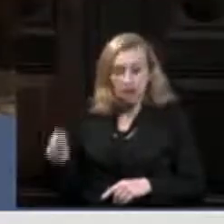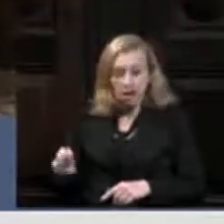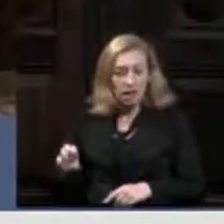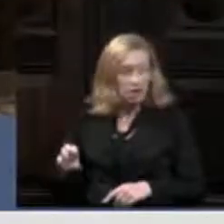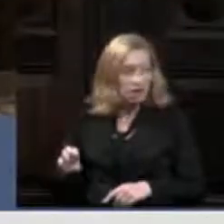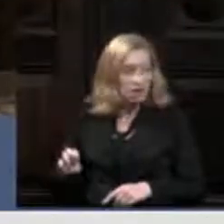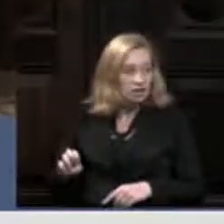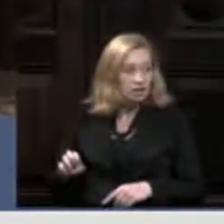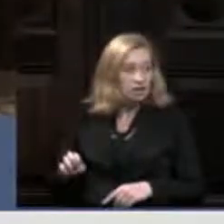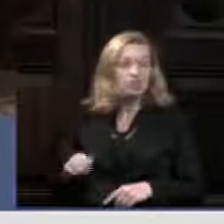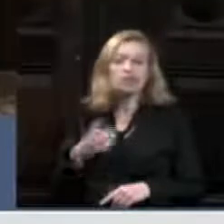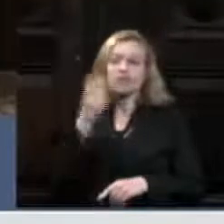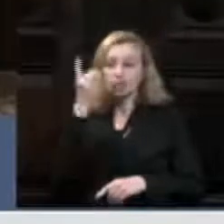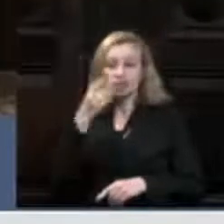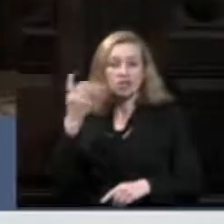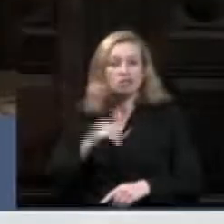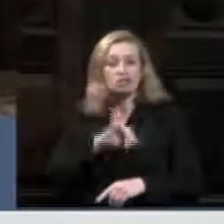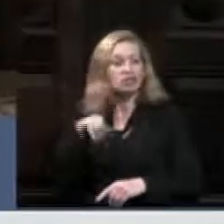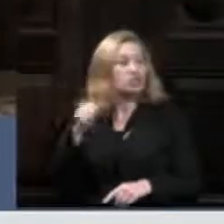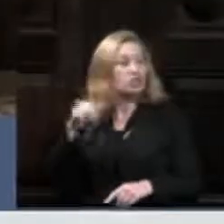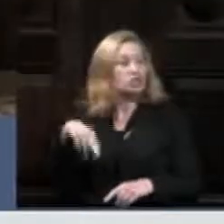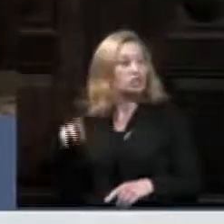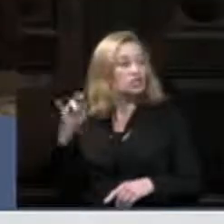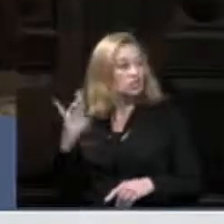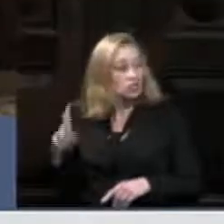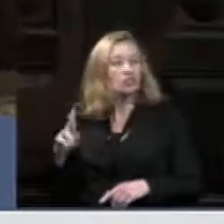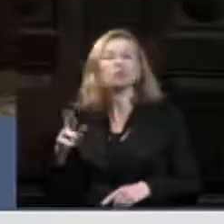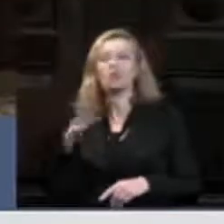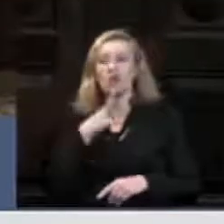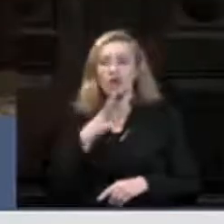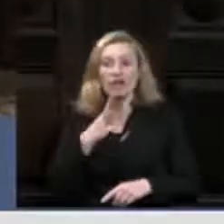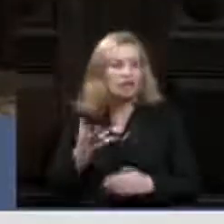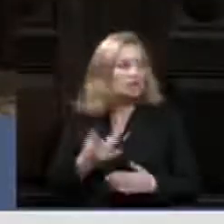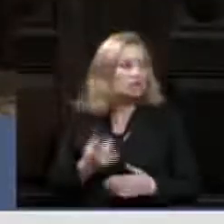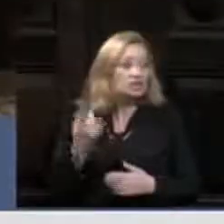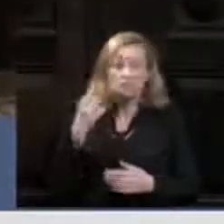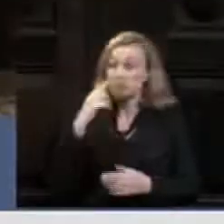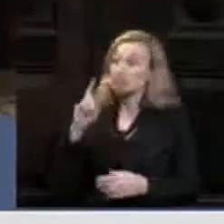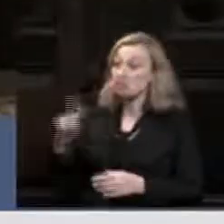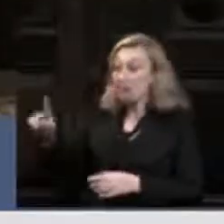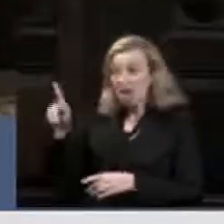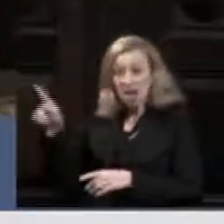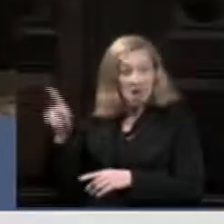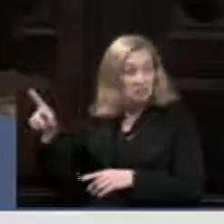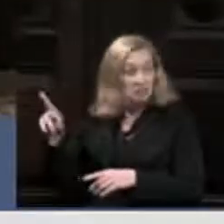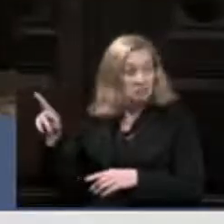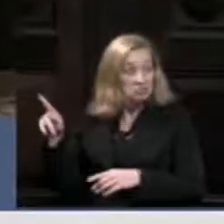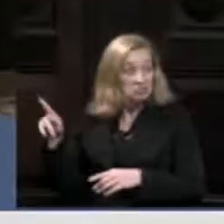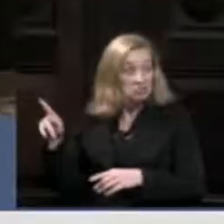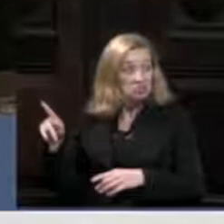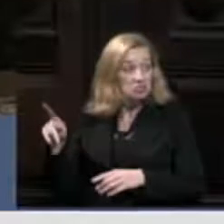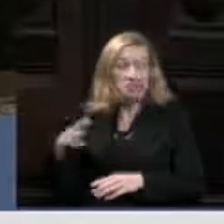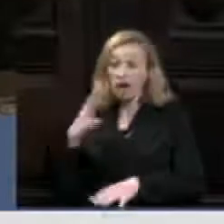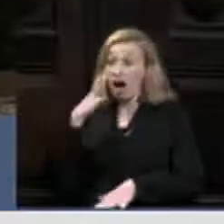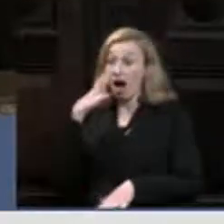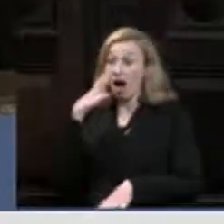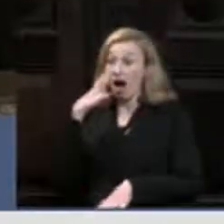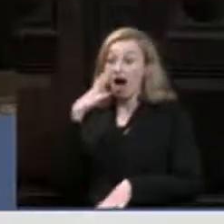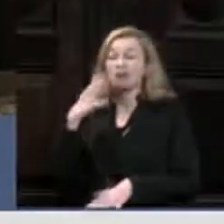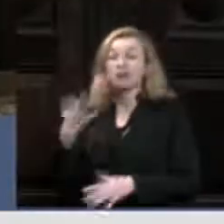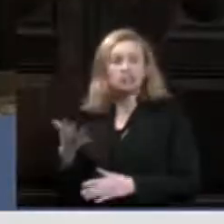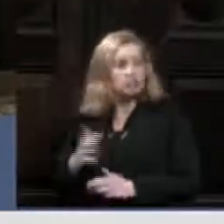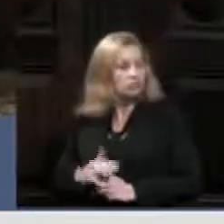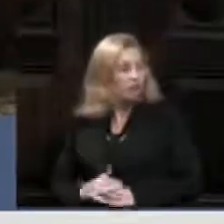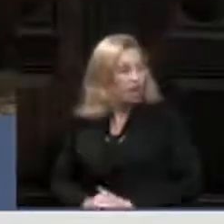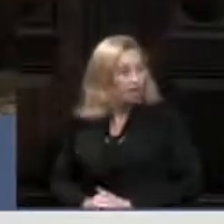se o senhor for atrás do altar, o senhor vai ficar impressionado, deputado Julianelli. Vá e depois